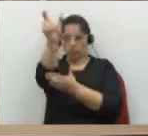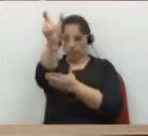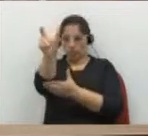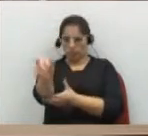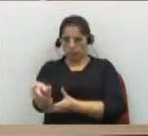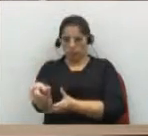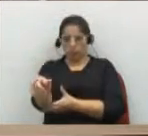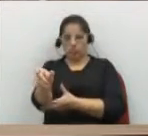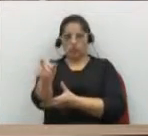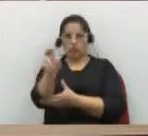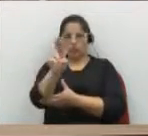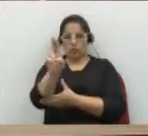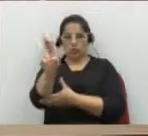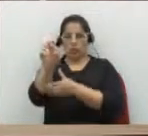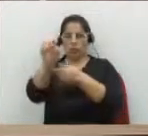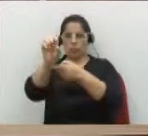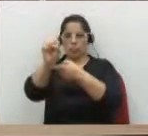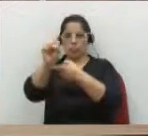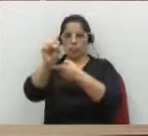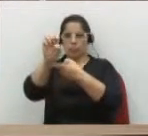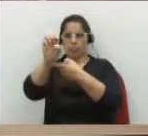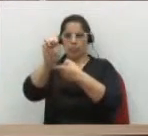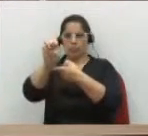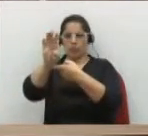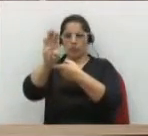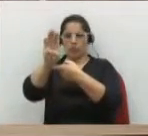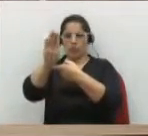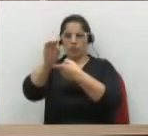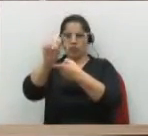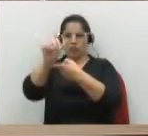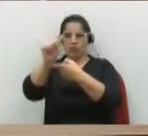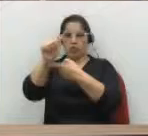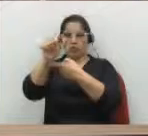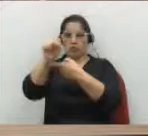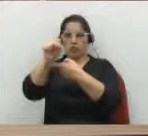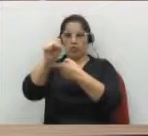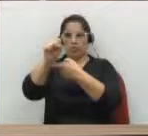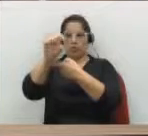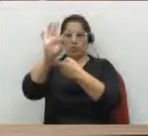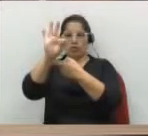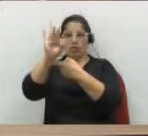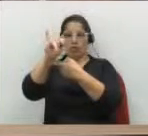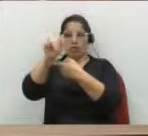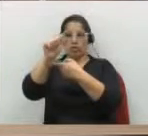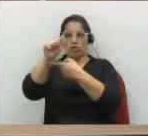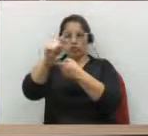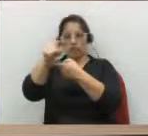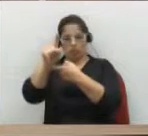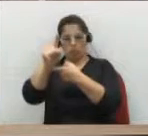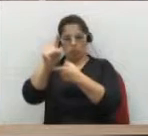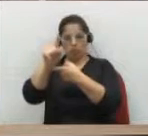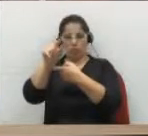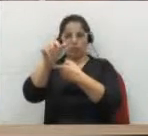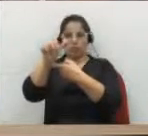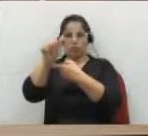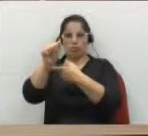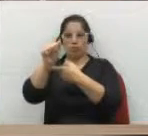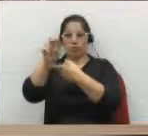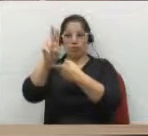Augusto Alexandre, brasileiro casado, residente nessa cidade de Limeira, na rua